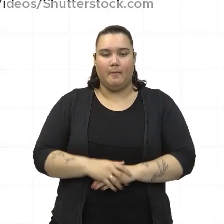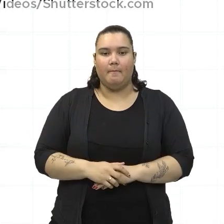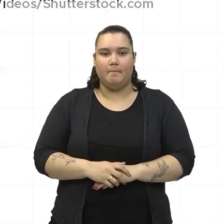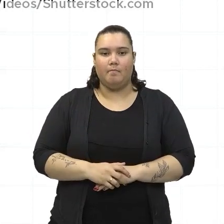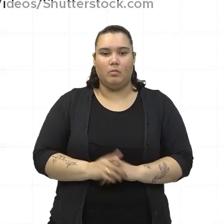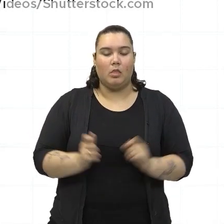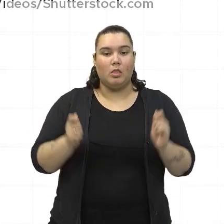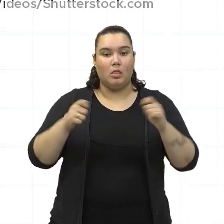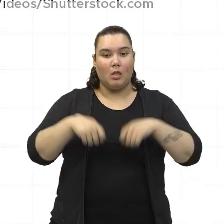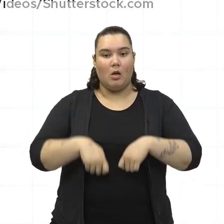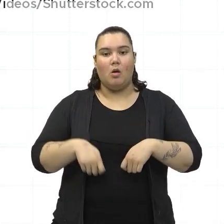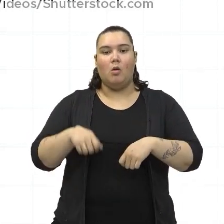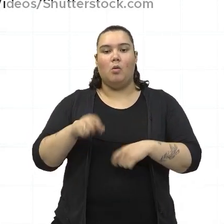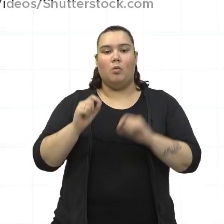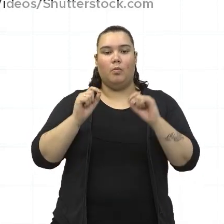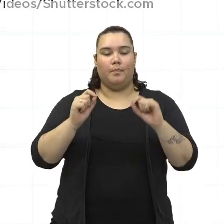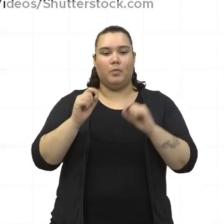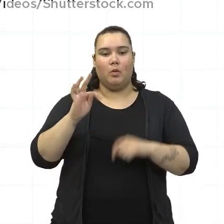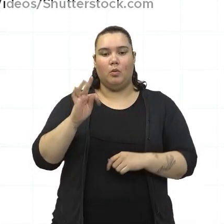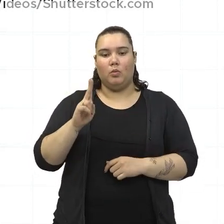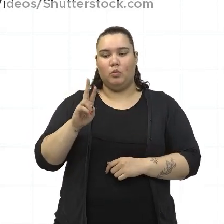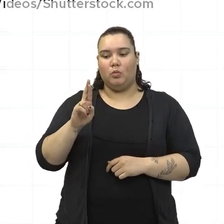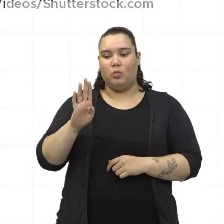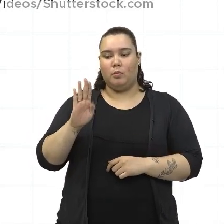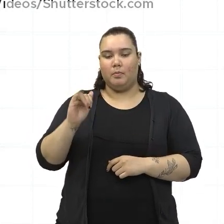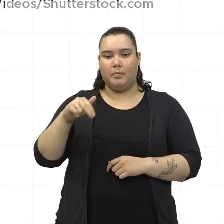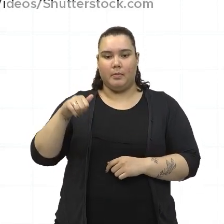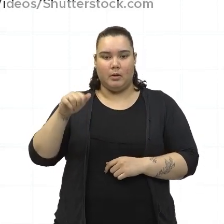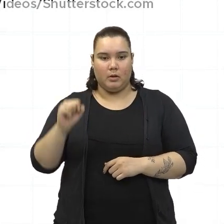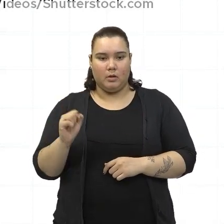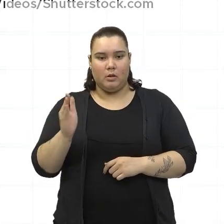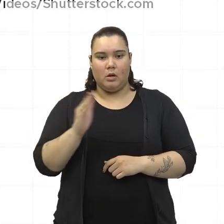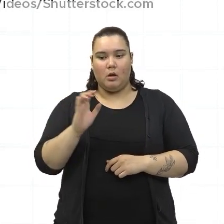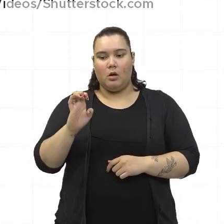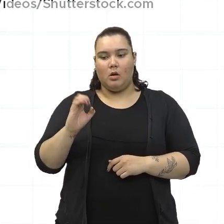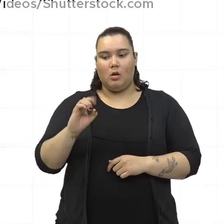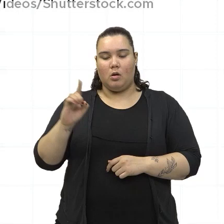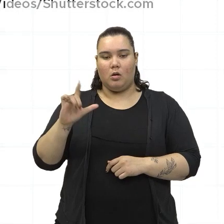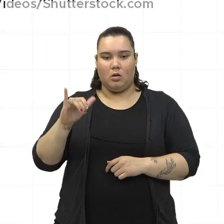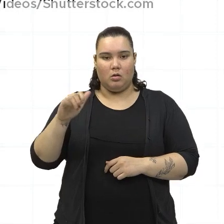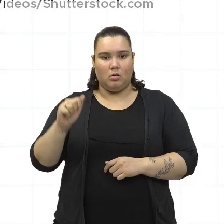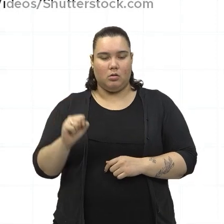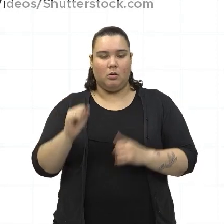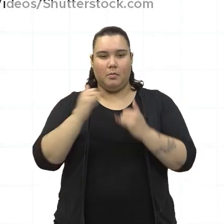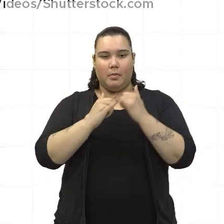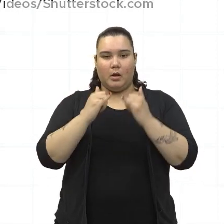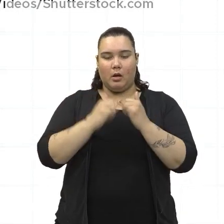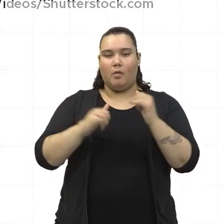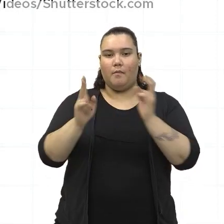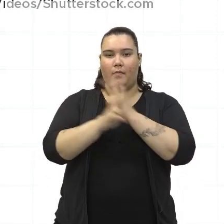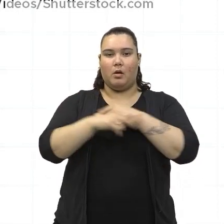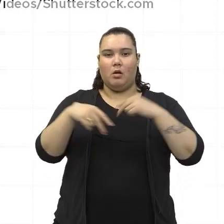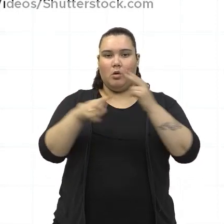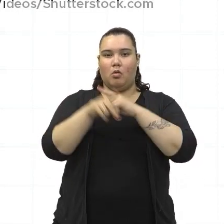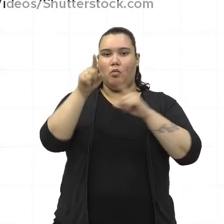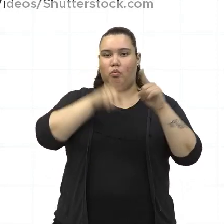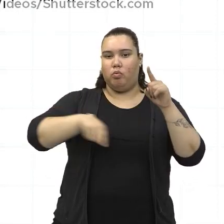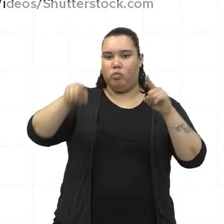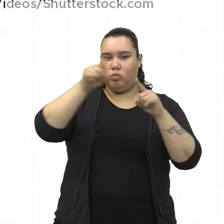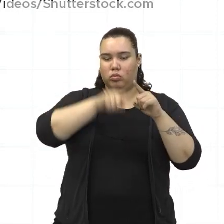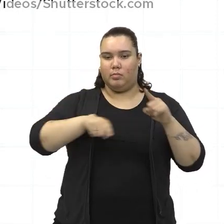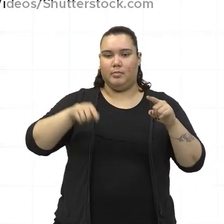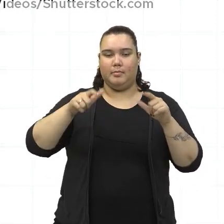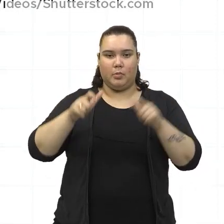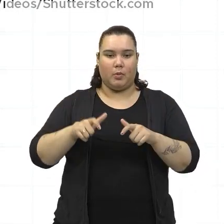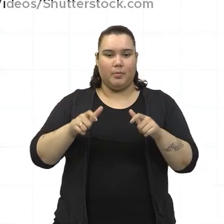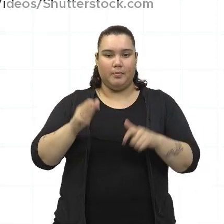ser feito por meio das turbinas eólicas ou aerogeradores, que se assemelham aos moinhos de vento e formam os parques